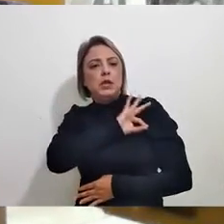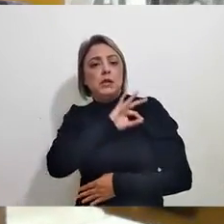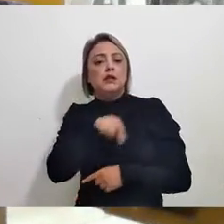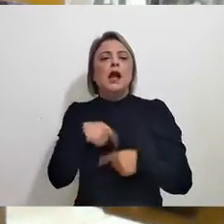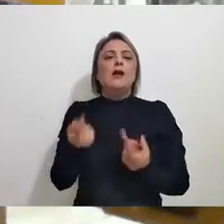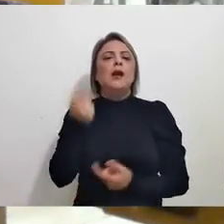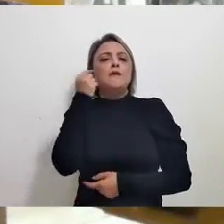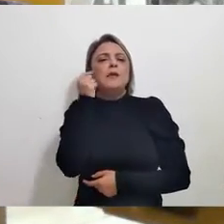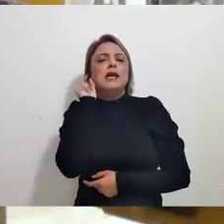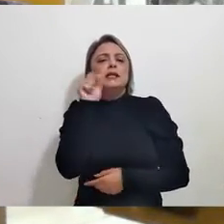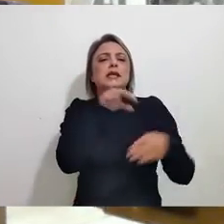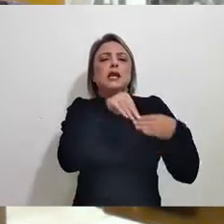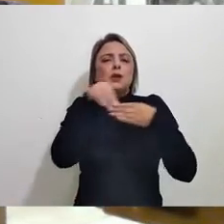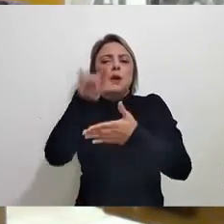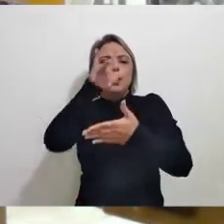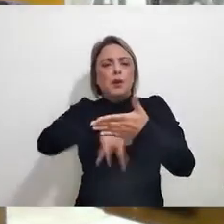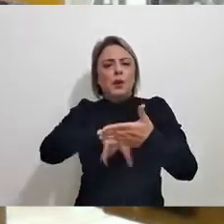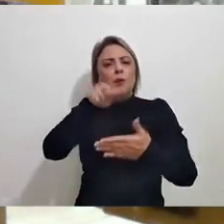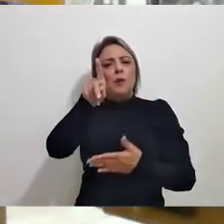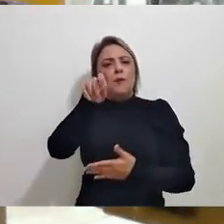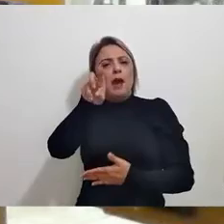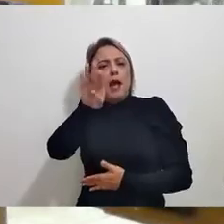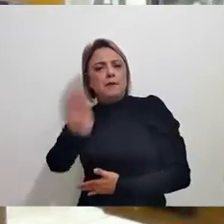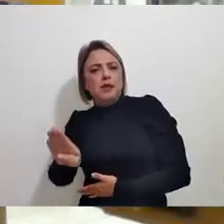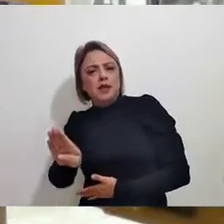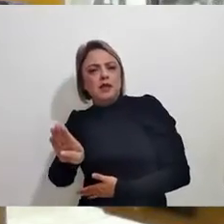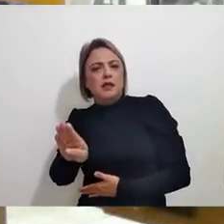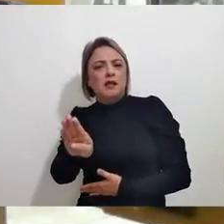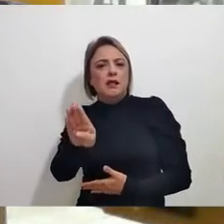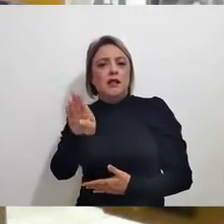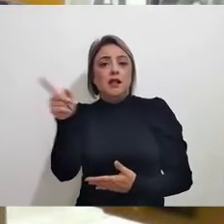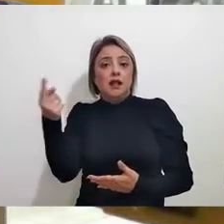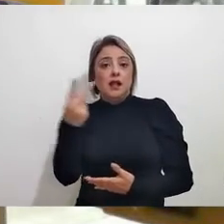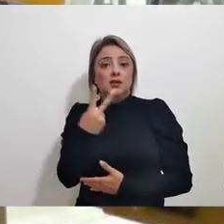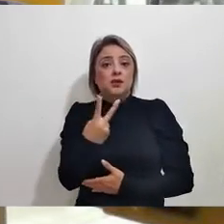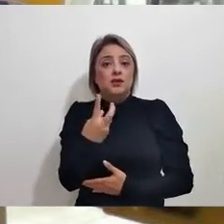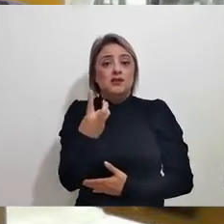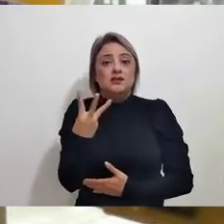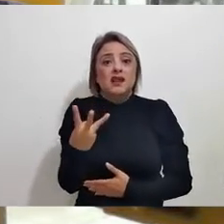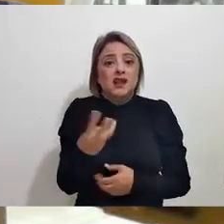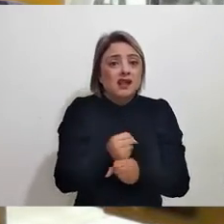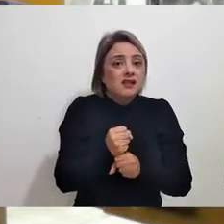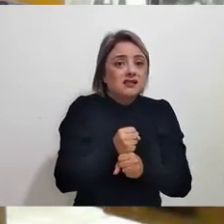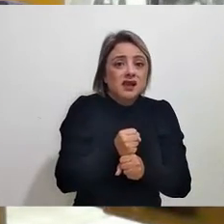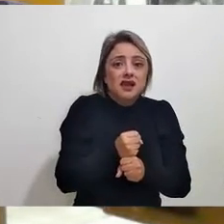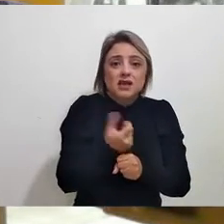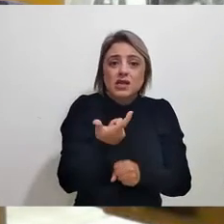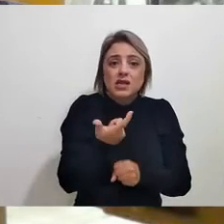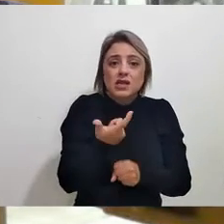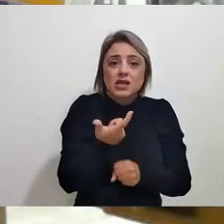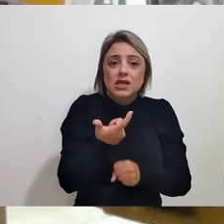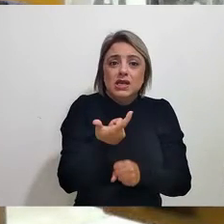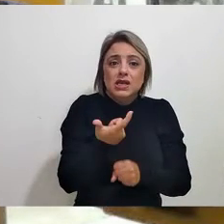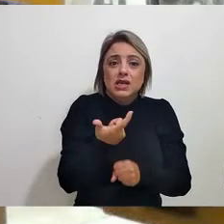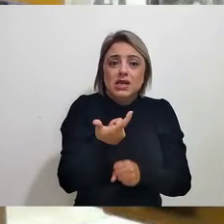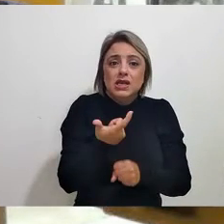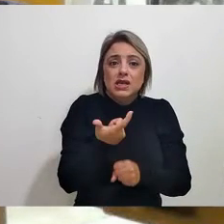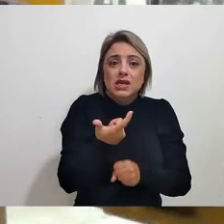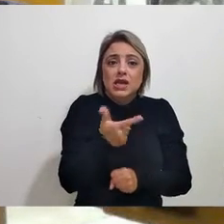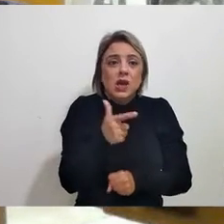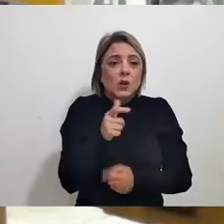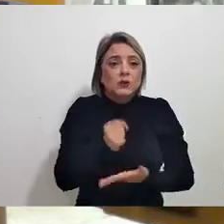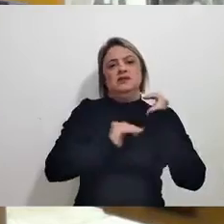para o PAVE, a demanda reprimida está de 2, 3 anos. Não tem assistente social lá o suficiente, nem psicólogo para fazer esse